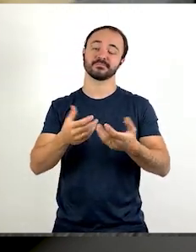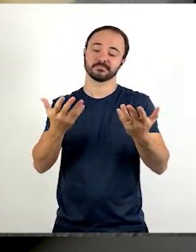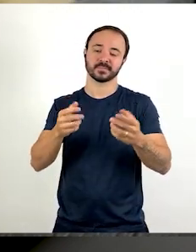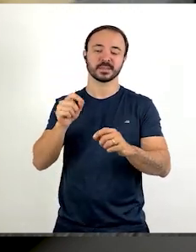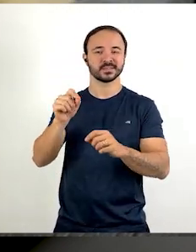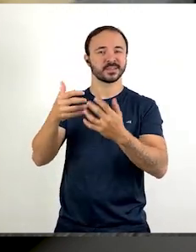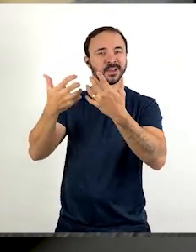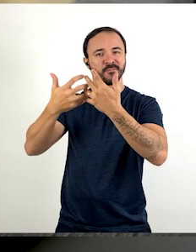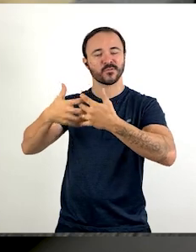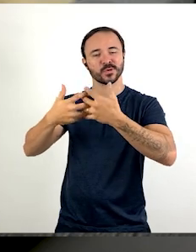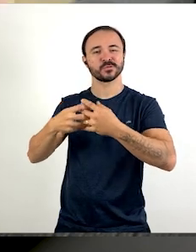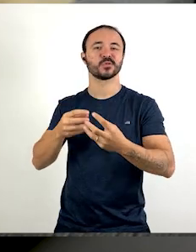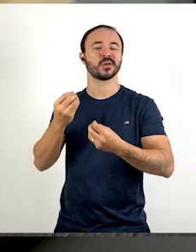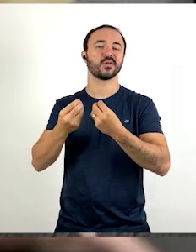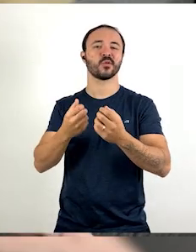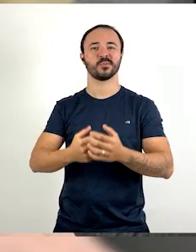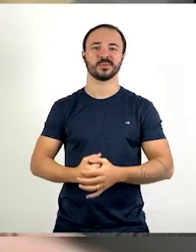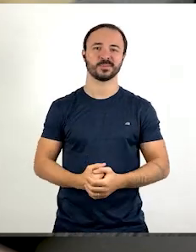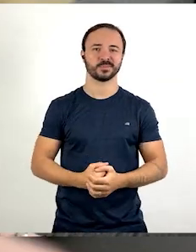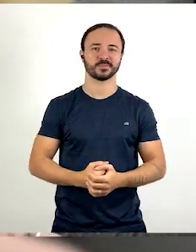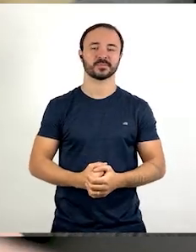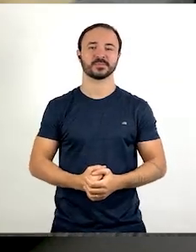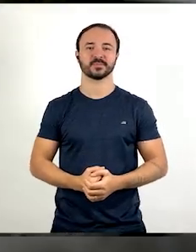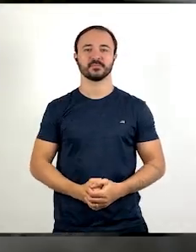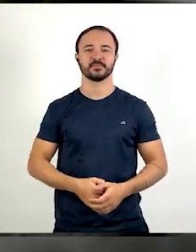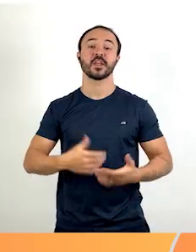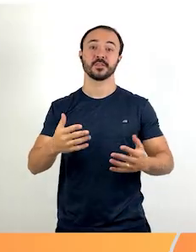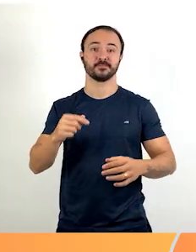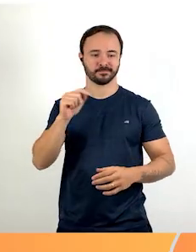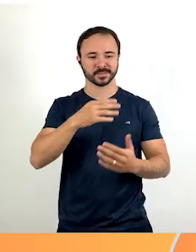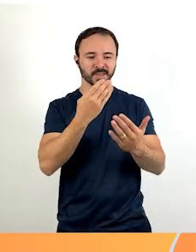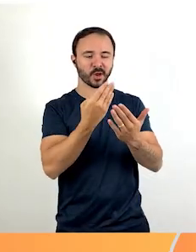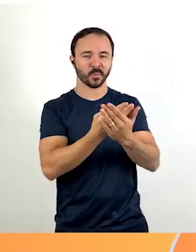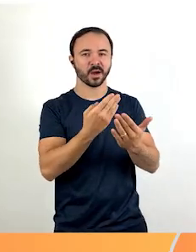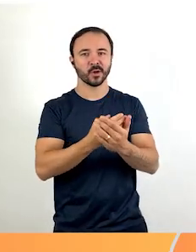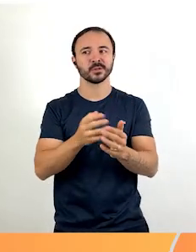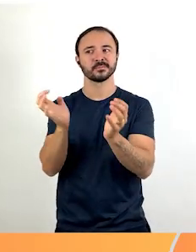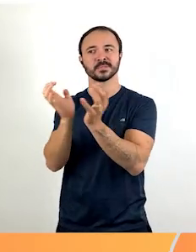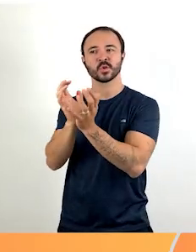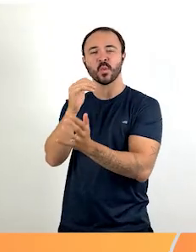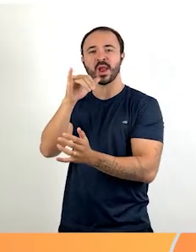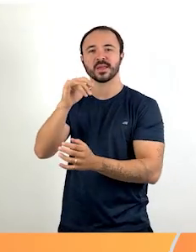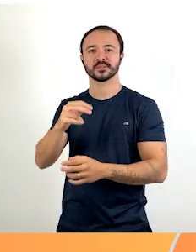corrente contínua e corrente alternada. Bem,